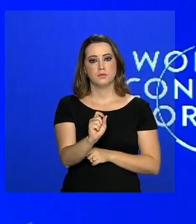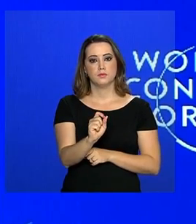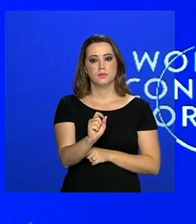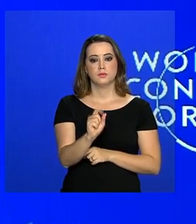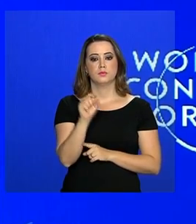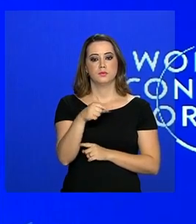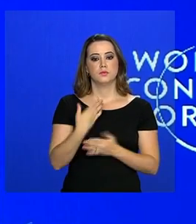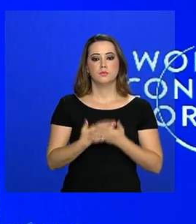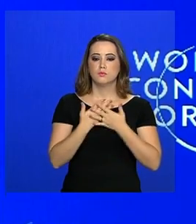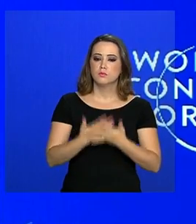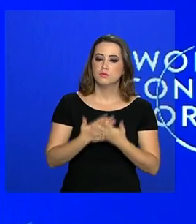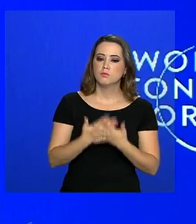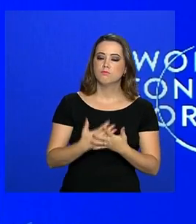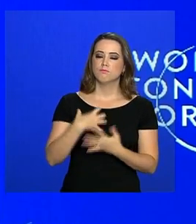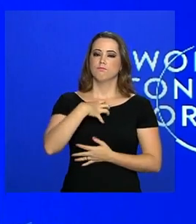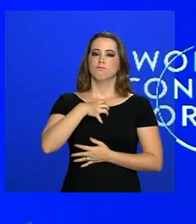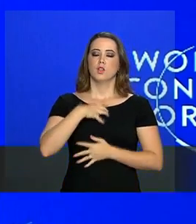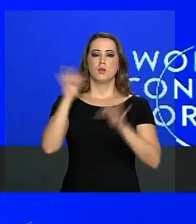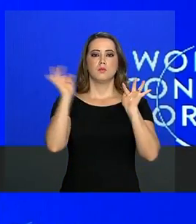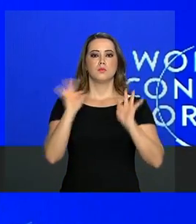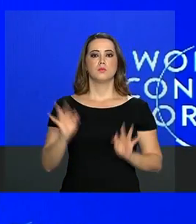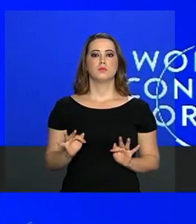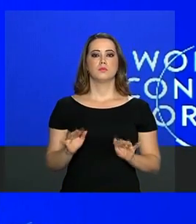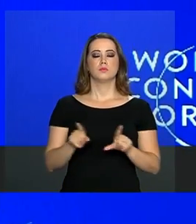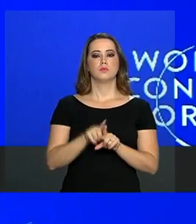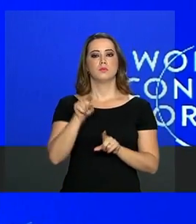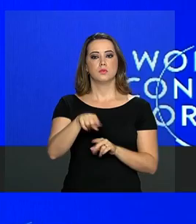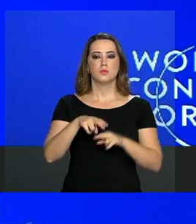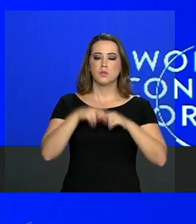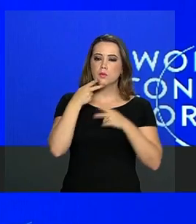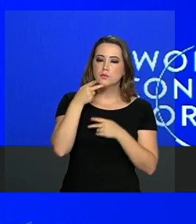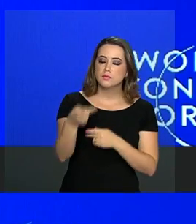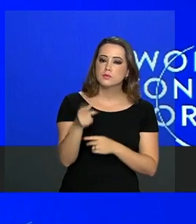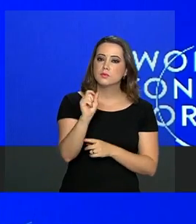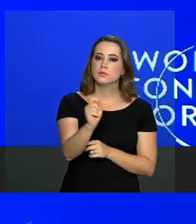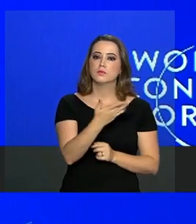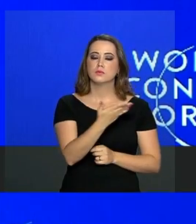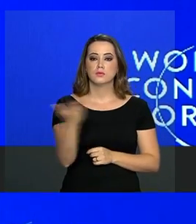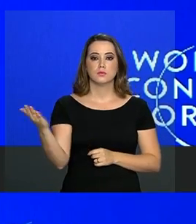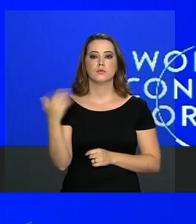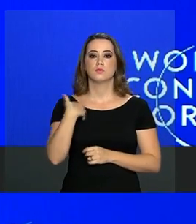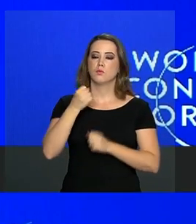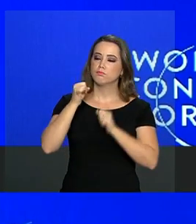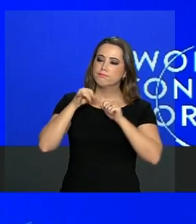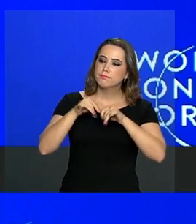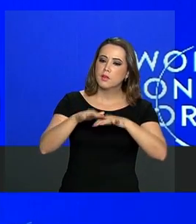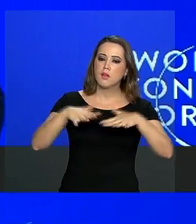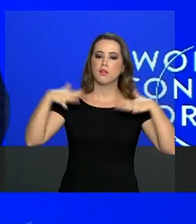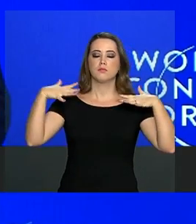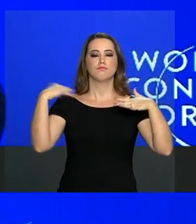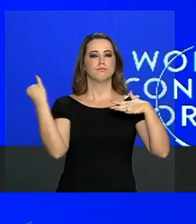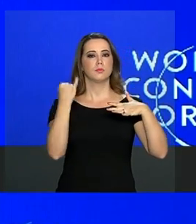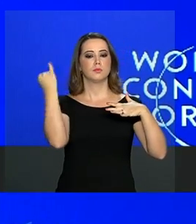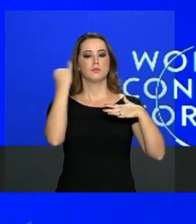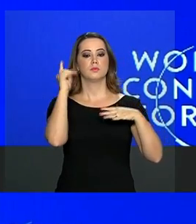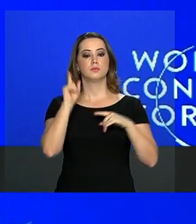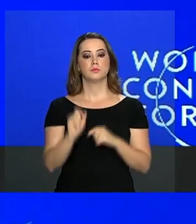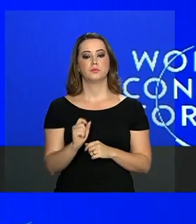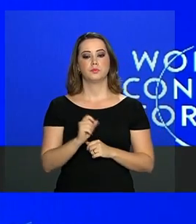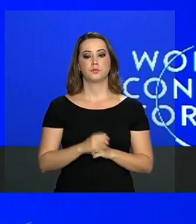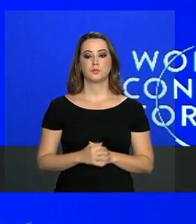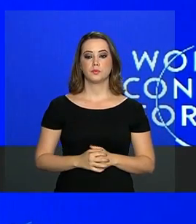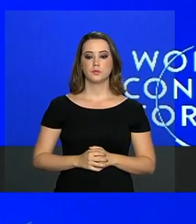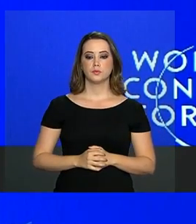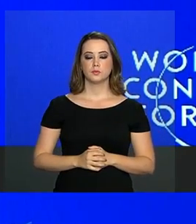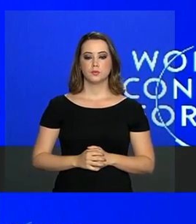e me sinto muito honrado em me dirigir a uma plateia tão seleta.